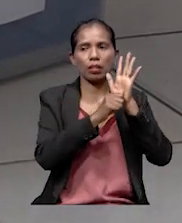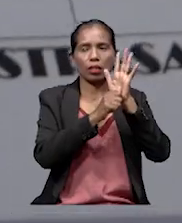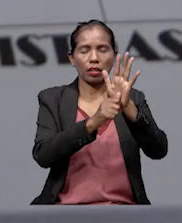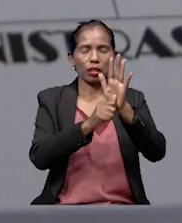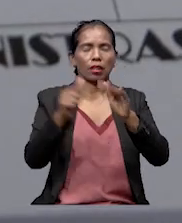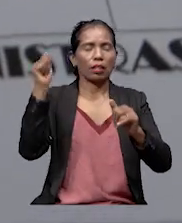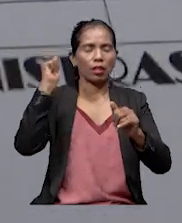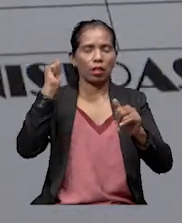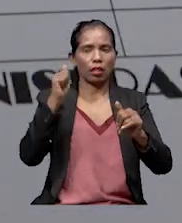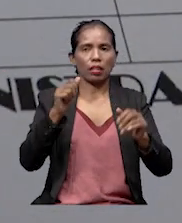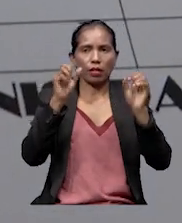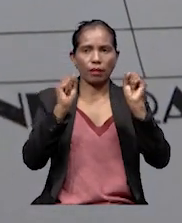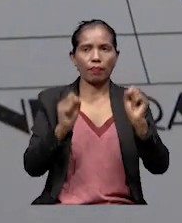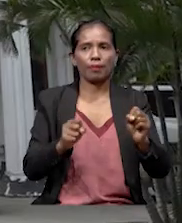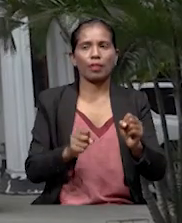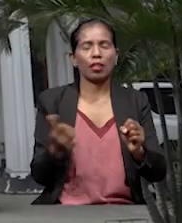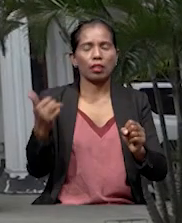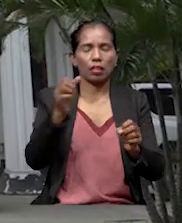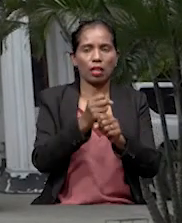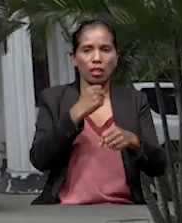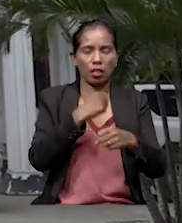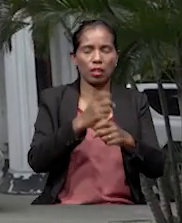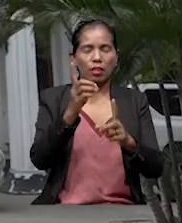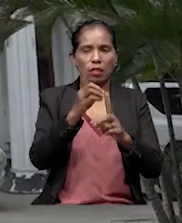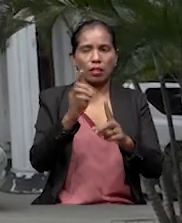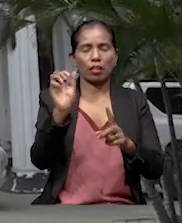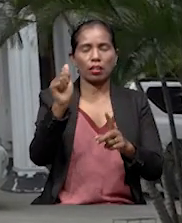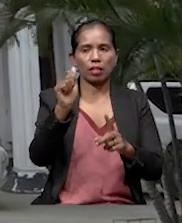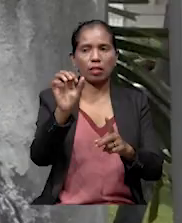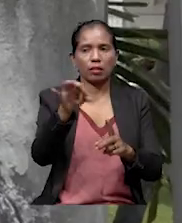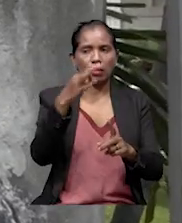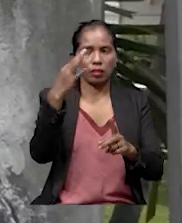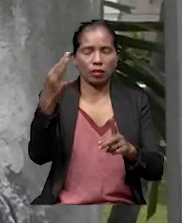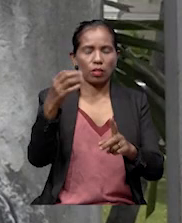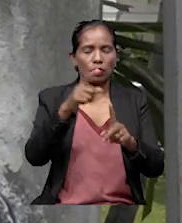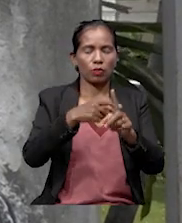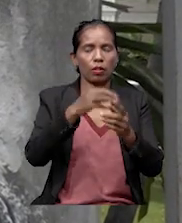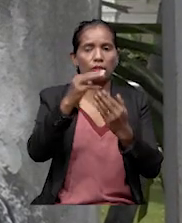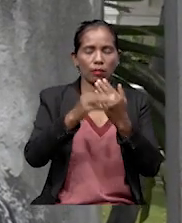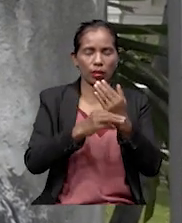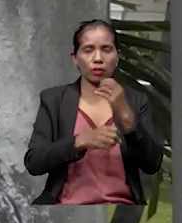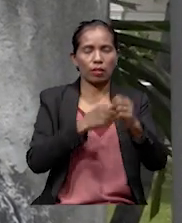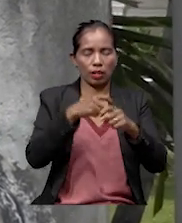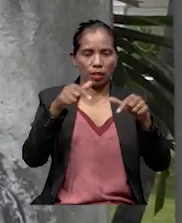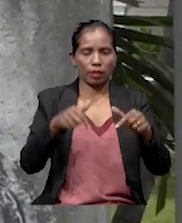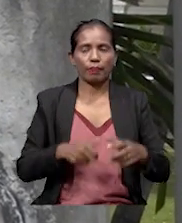e a eleição presidencial, nebe se realiza e a Lourenço Sanulo recensia, fulano março, tinané. A mim,